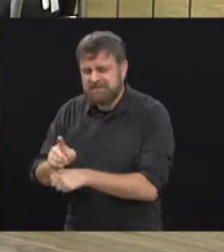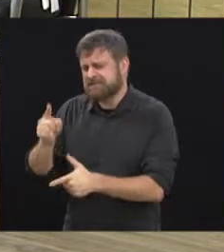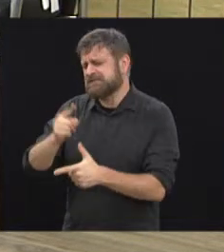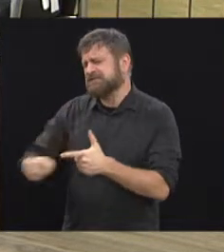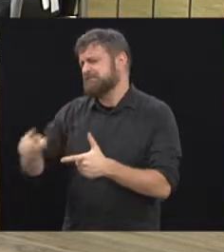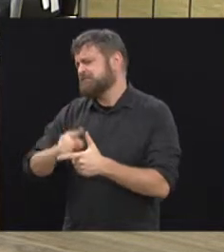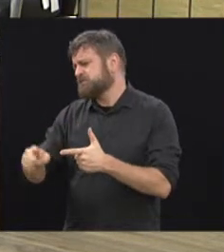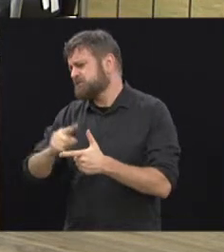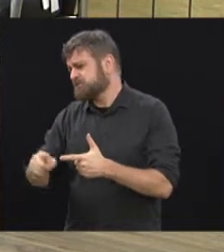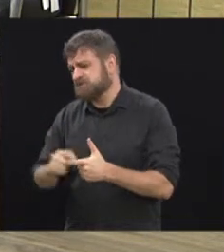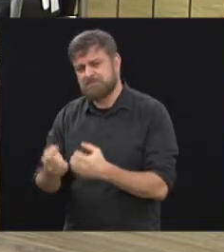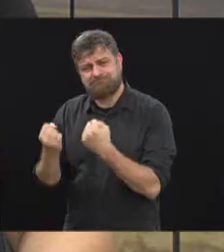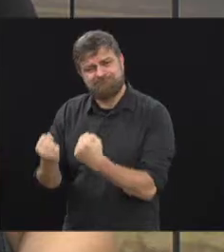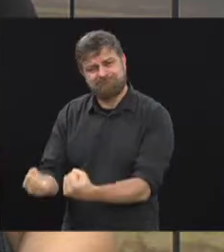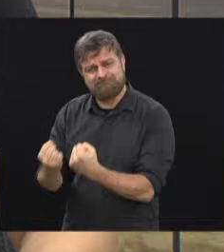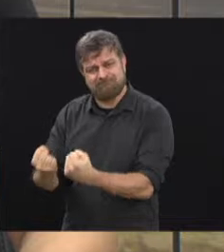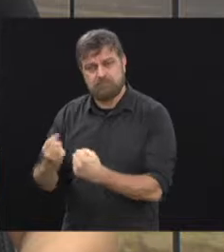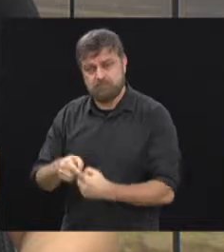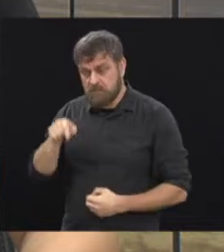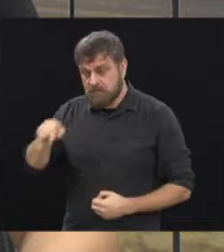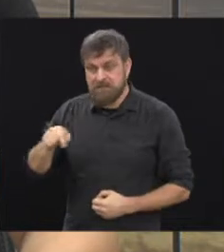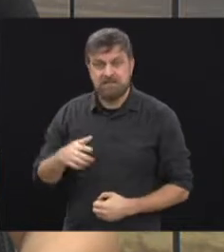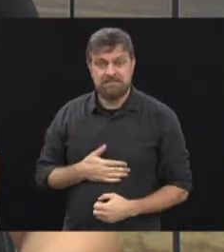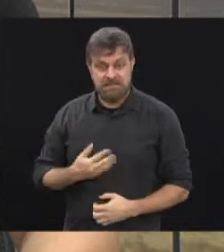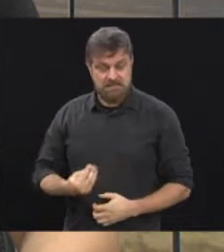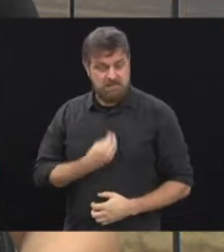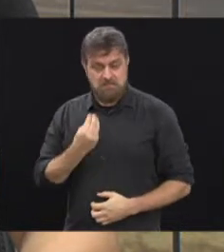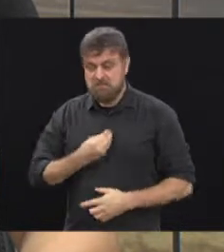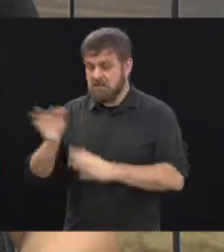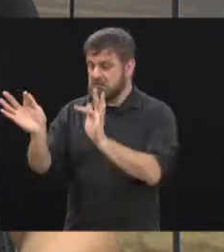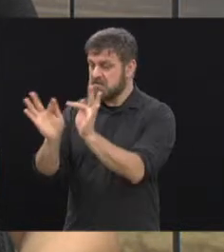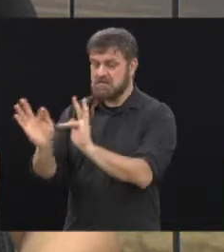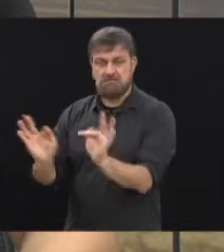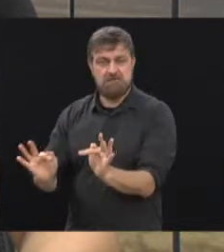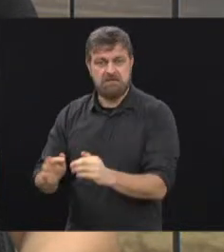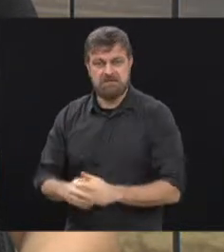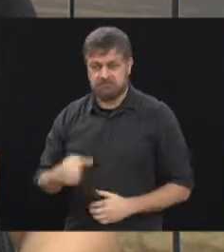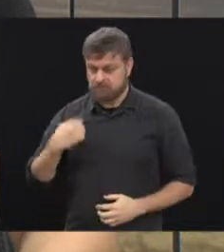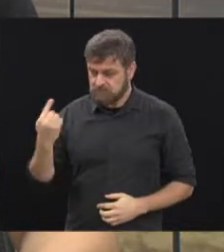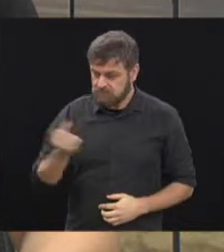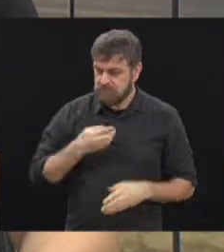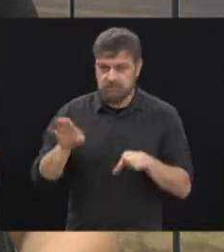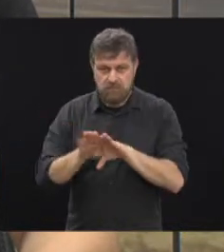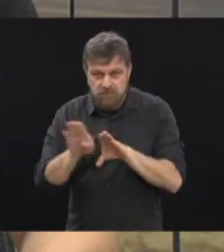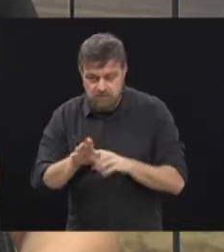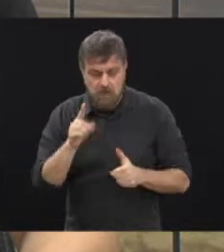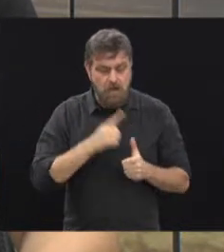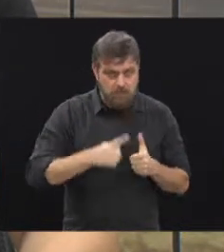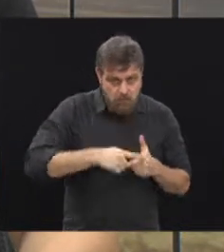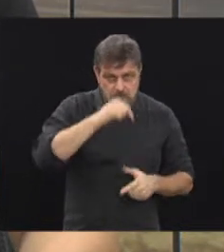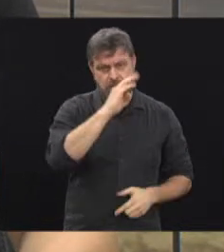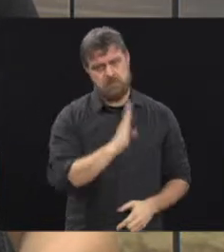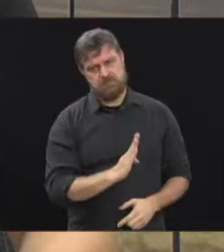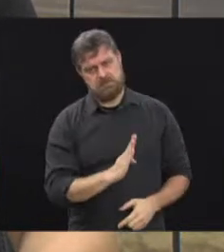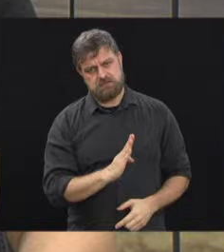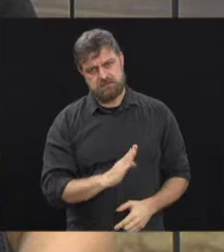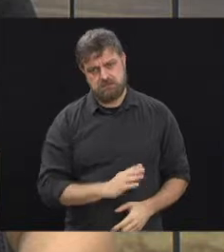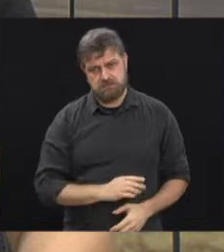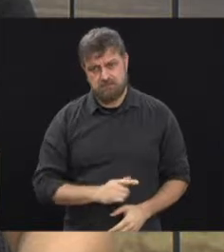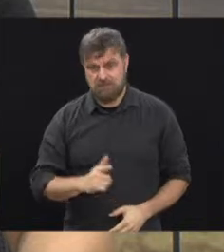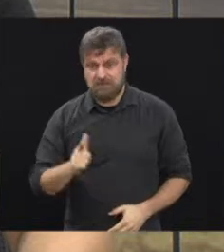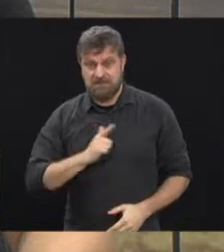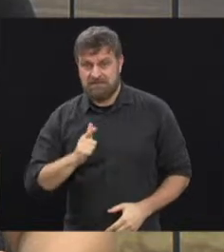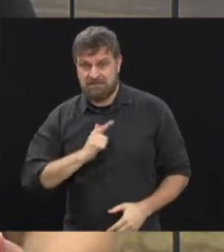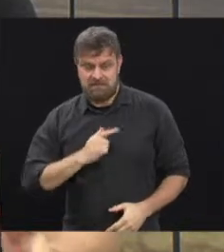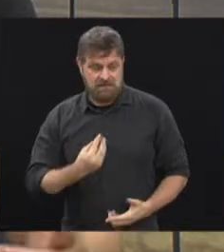assim graves, só que eles estão leves por algum motivo. E a gente também, a gente tem problemas aqui, mas a gente tem